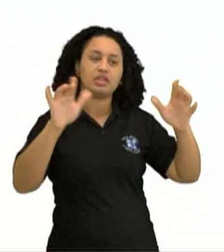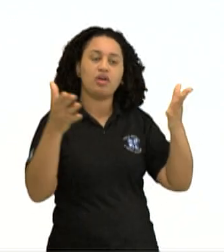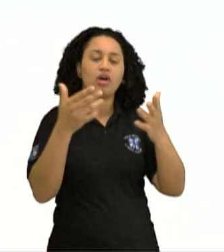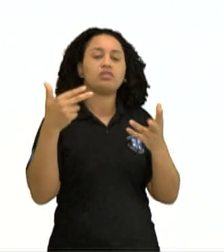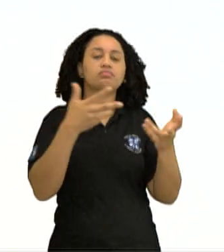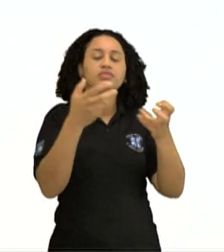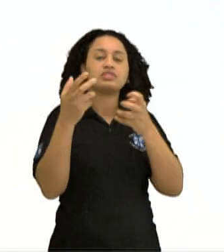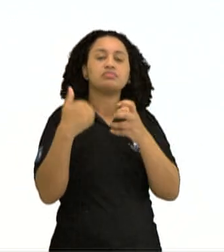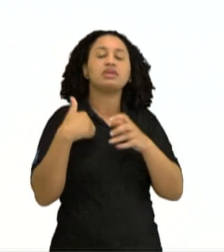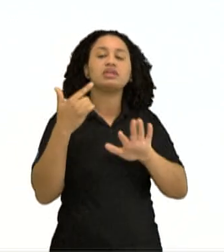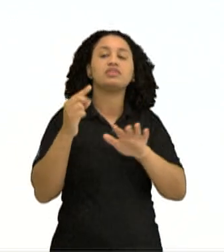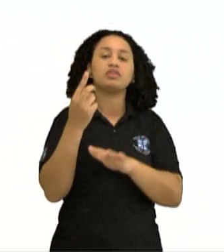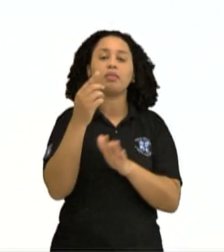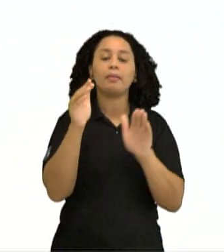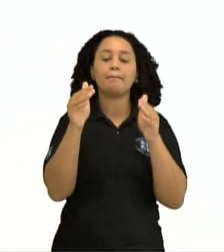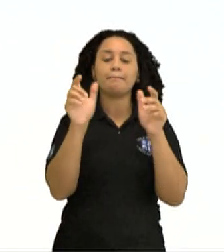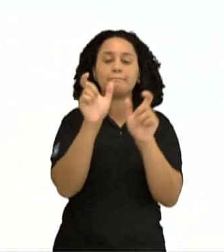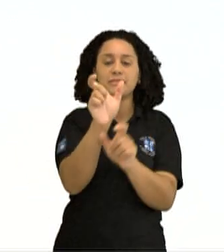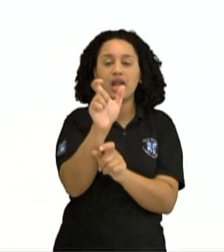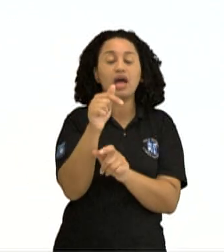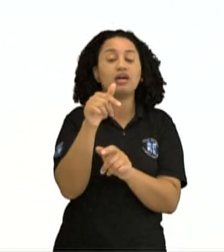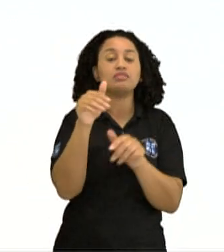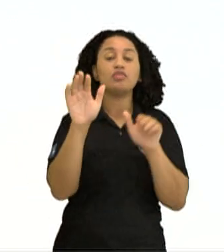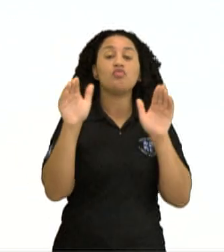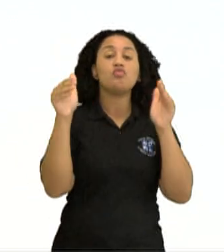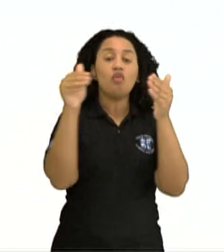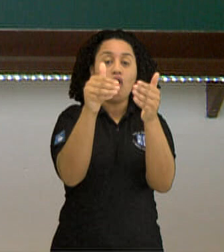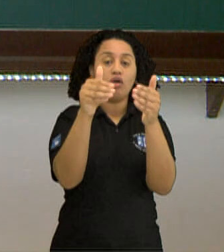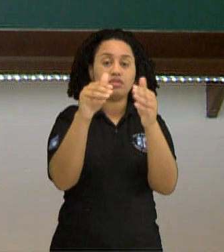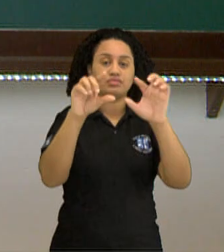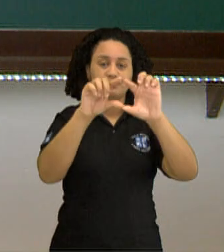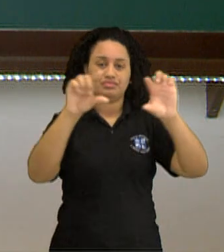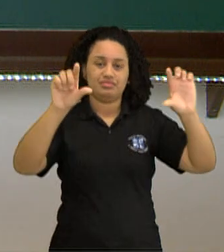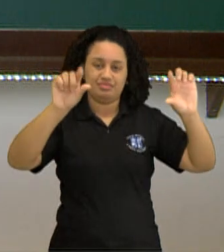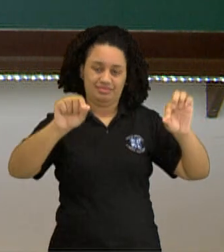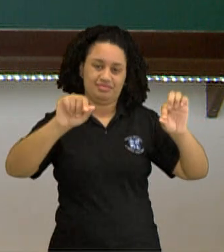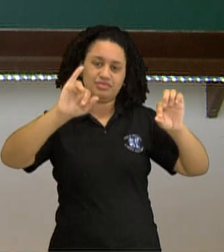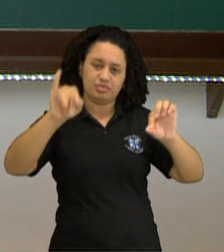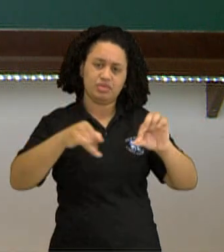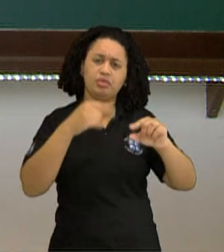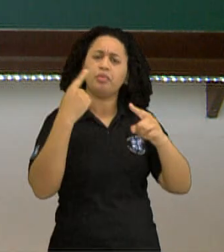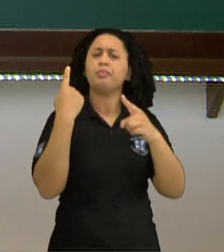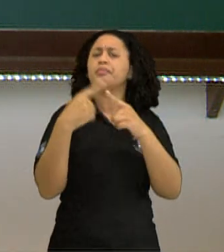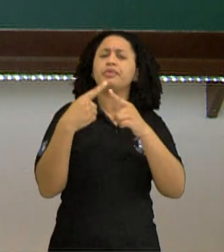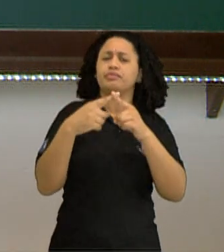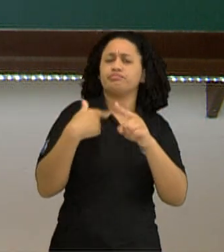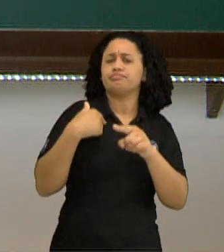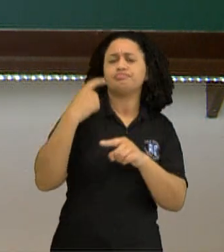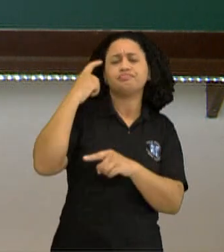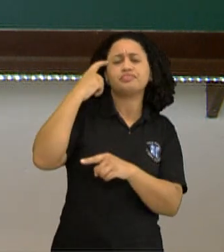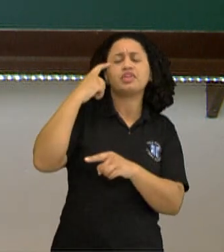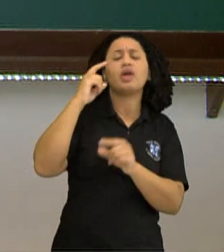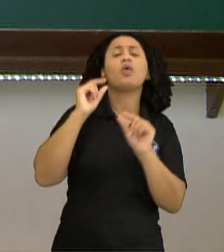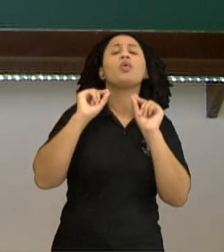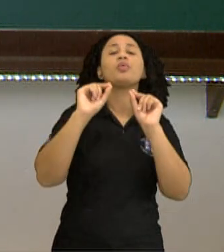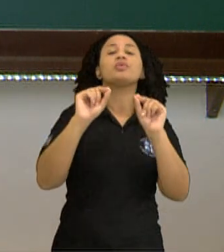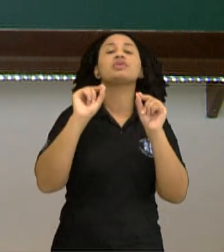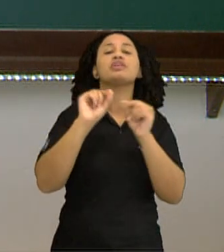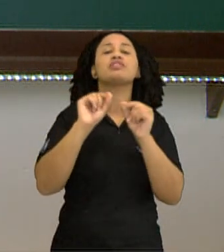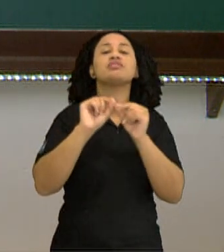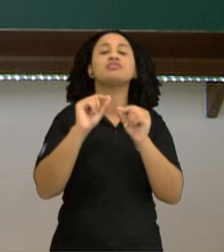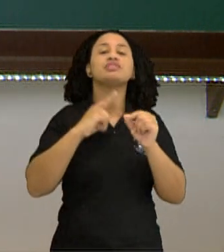que uma palavra é mais importante que a outra. Por quê? Porque se nós formos pensar bem, o que é que leva